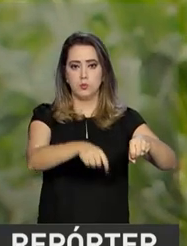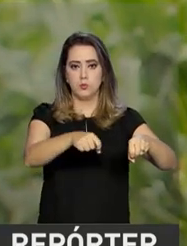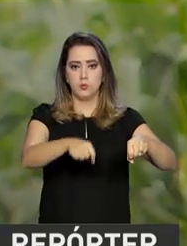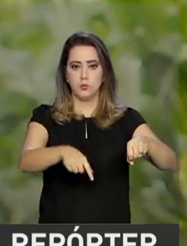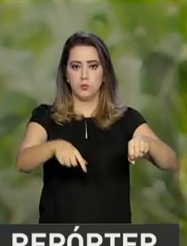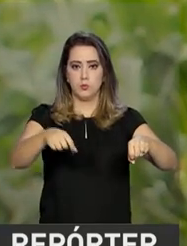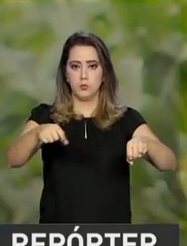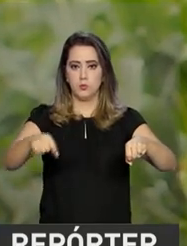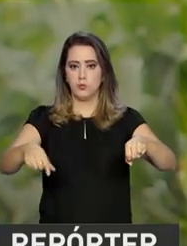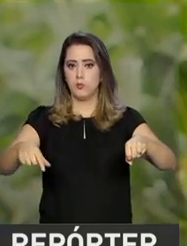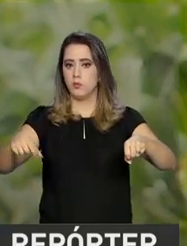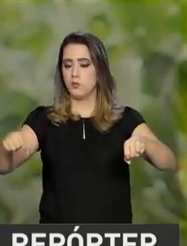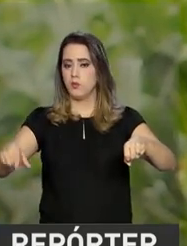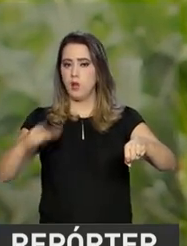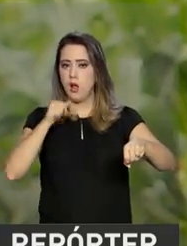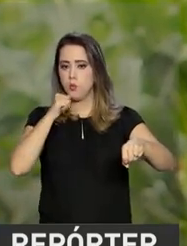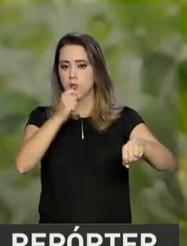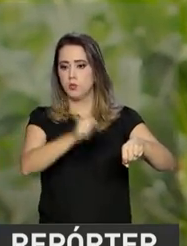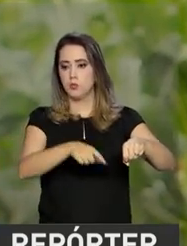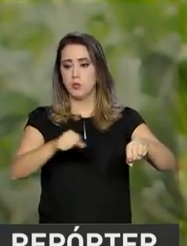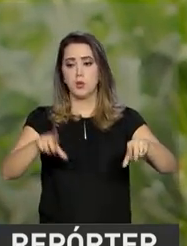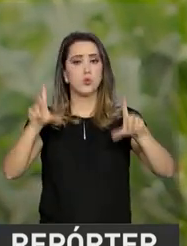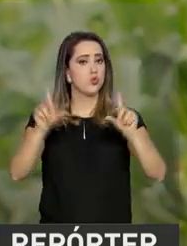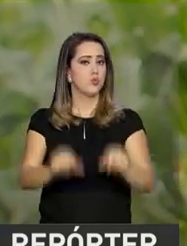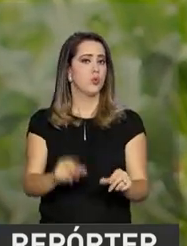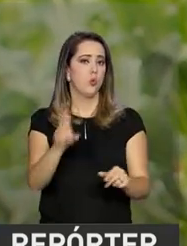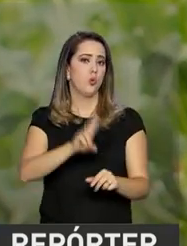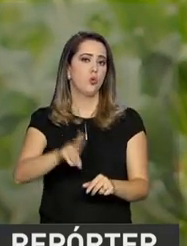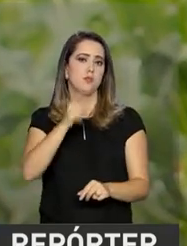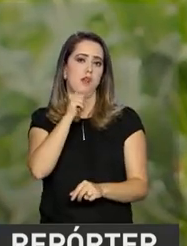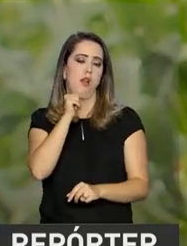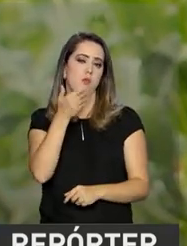ajuda a reduzir o consumo de água